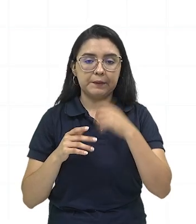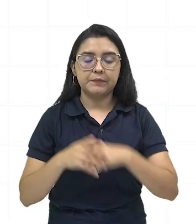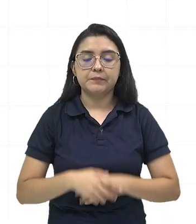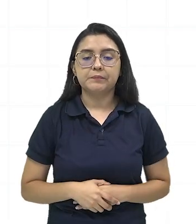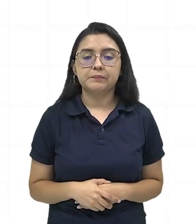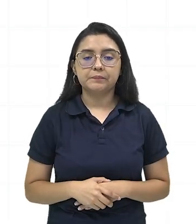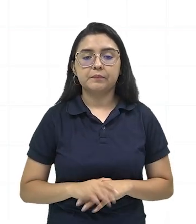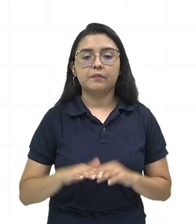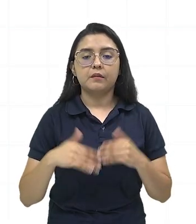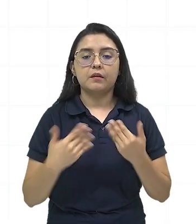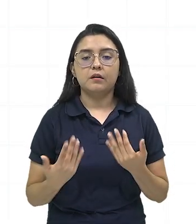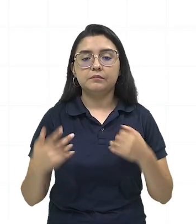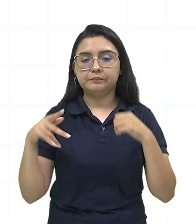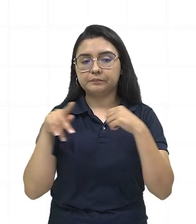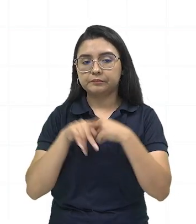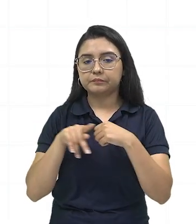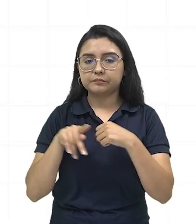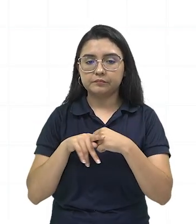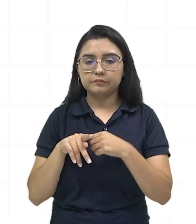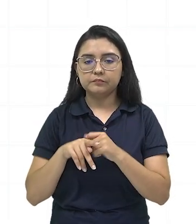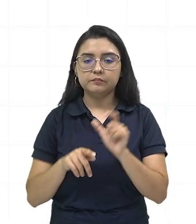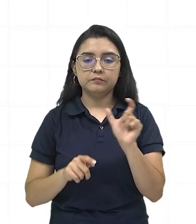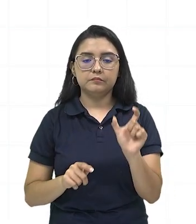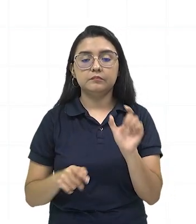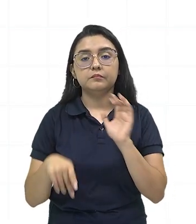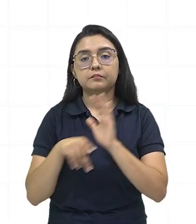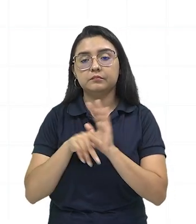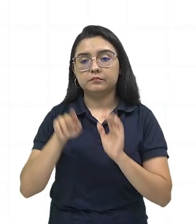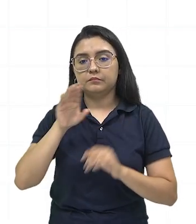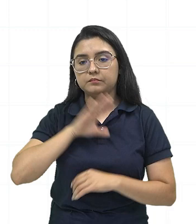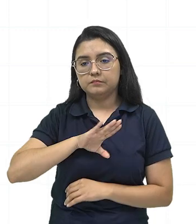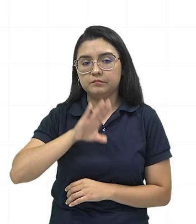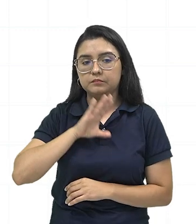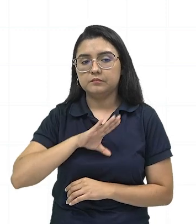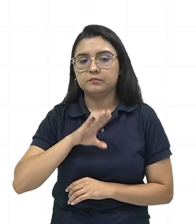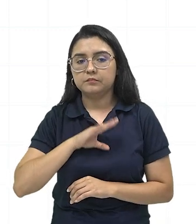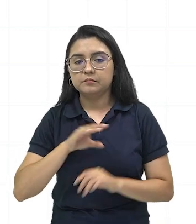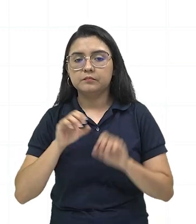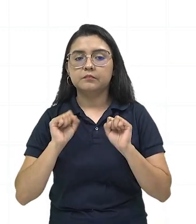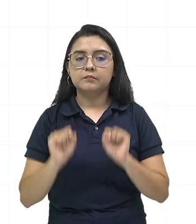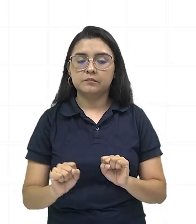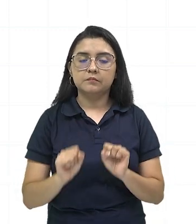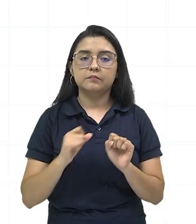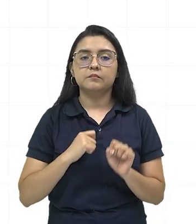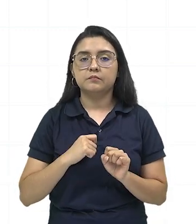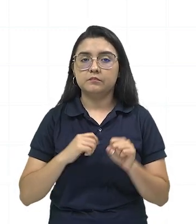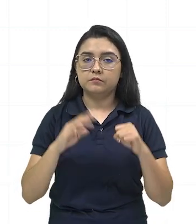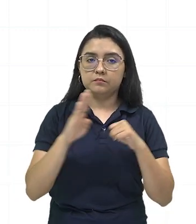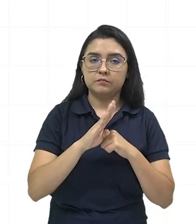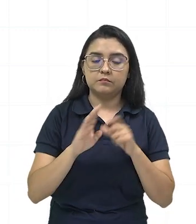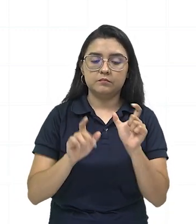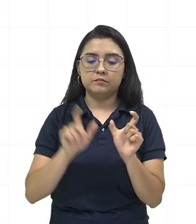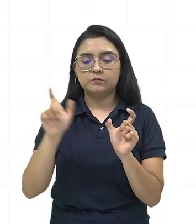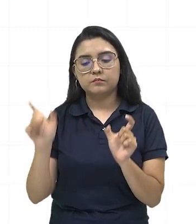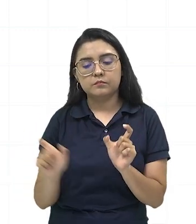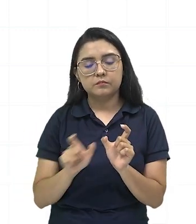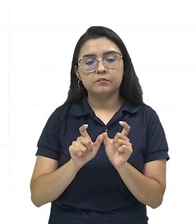explicado. Pronomes são as palavras da língua portuguesa que podem acompanhar